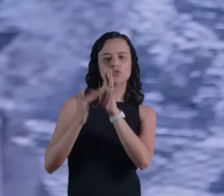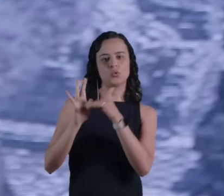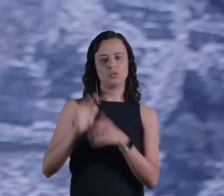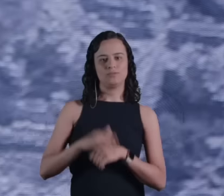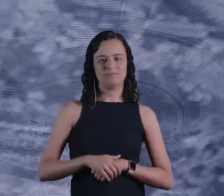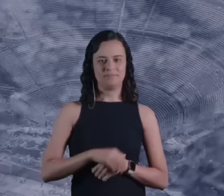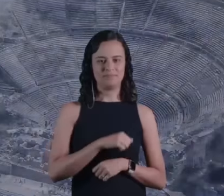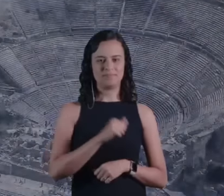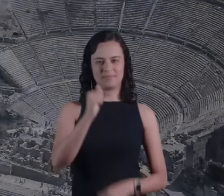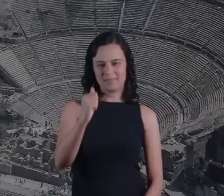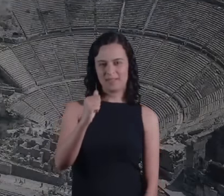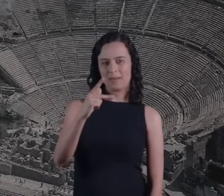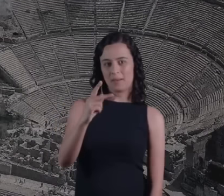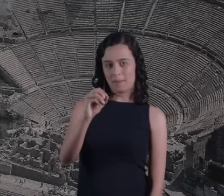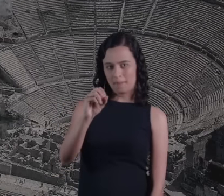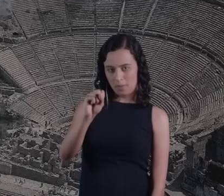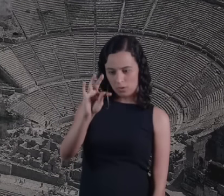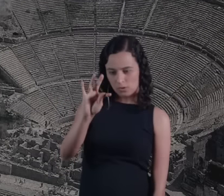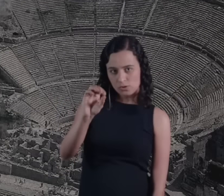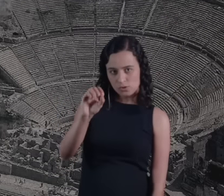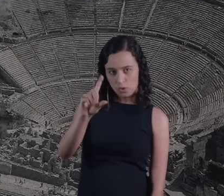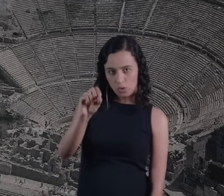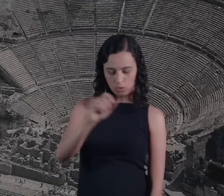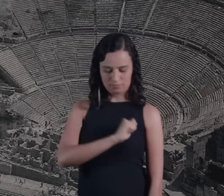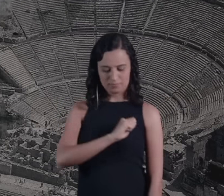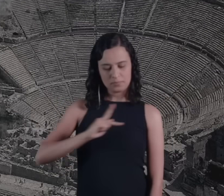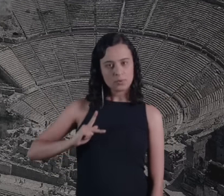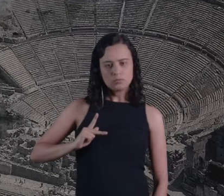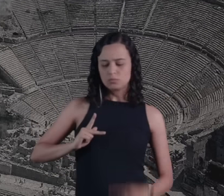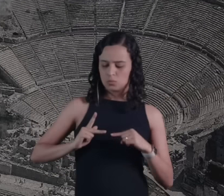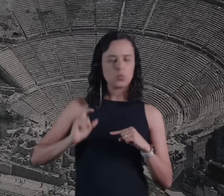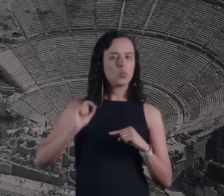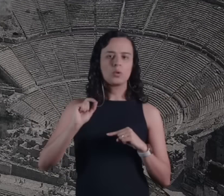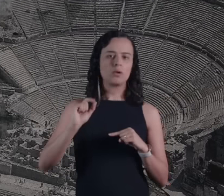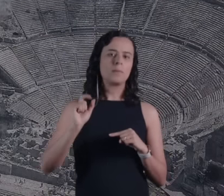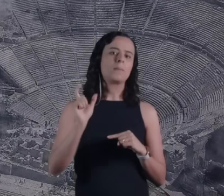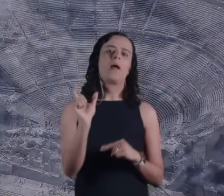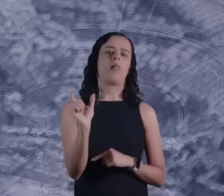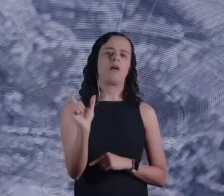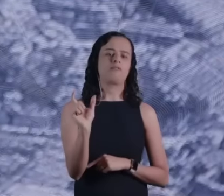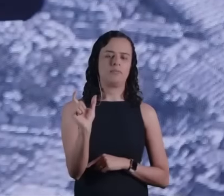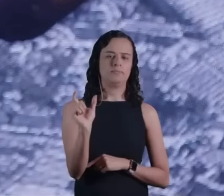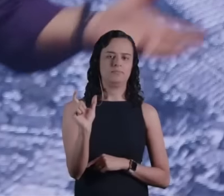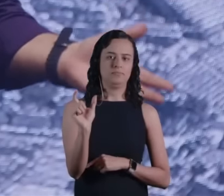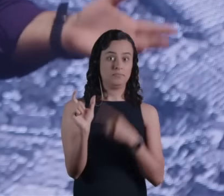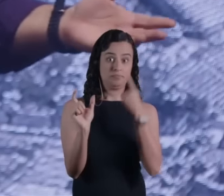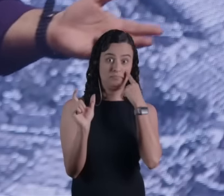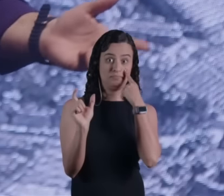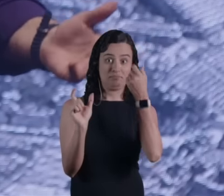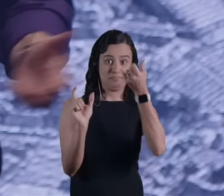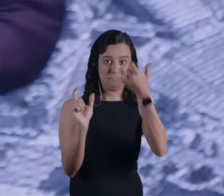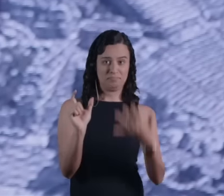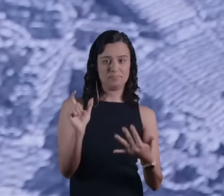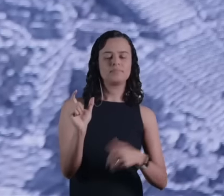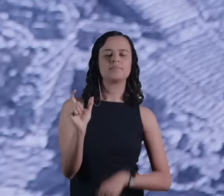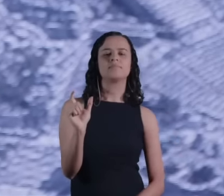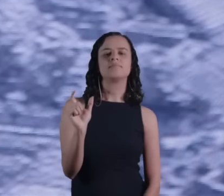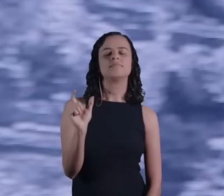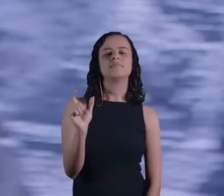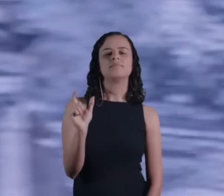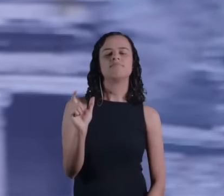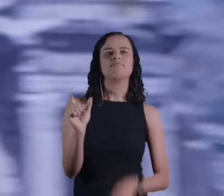apóstolo é uma palavra transliterada. Vocês sabem o que é uma transliteração? É quando você